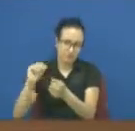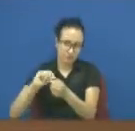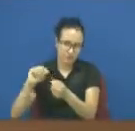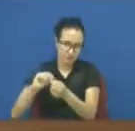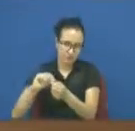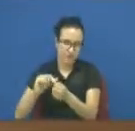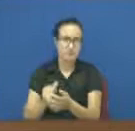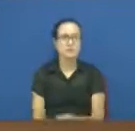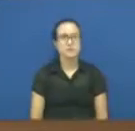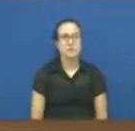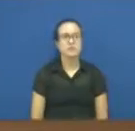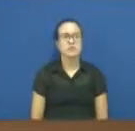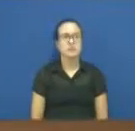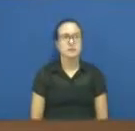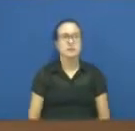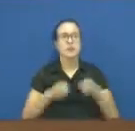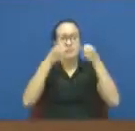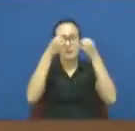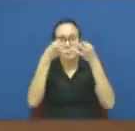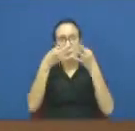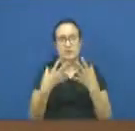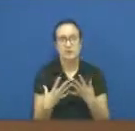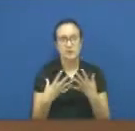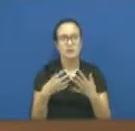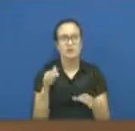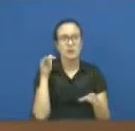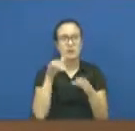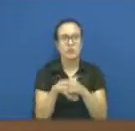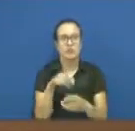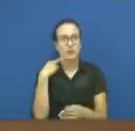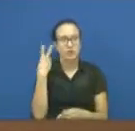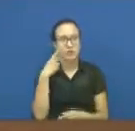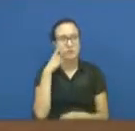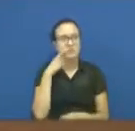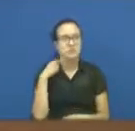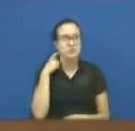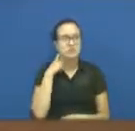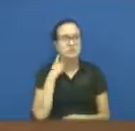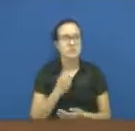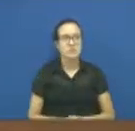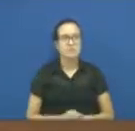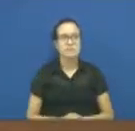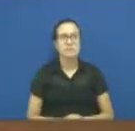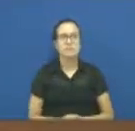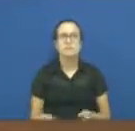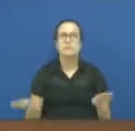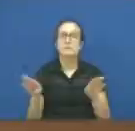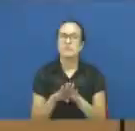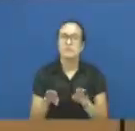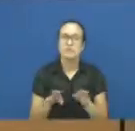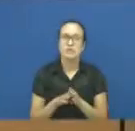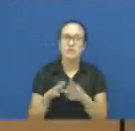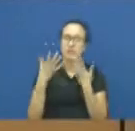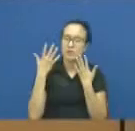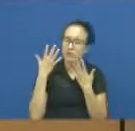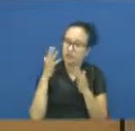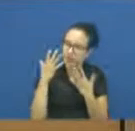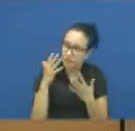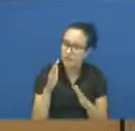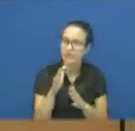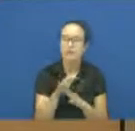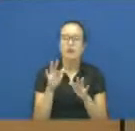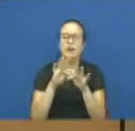redação final. Para justificar voto, o vereador proponente. Da mesma forma, quero parabenizar a família do senhor